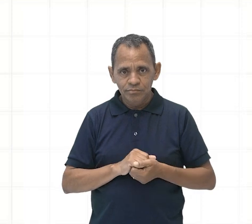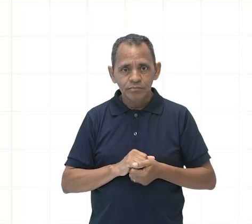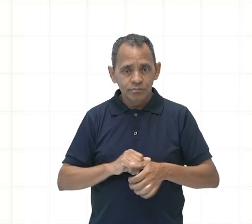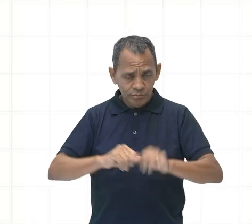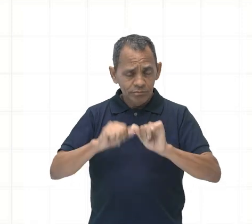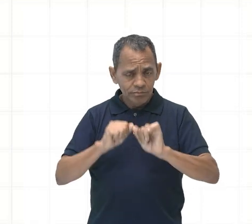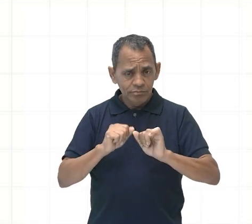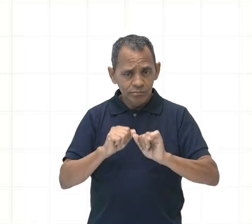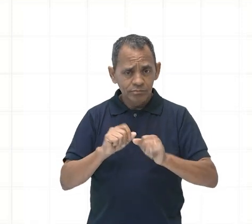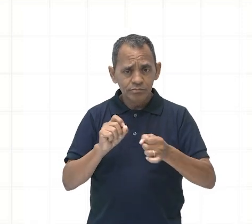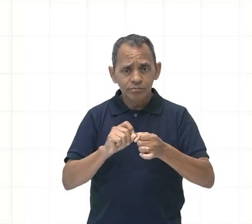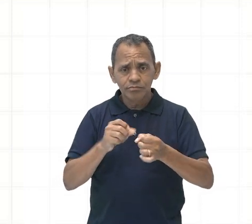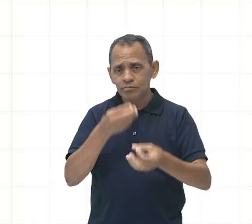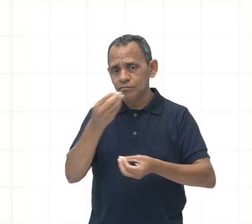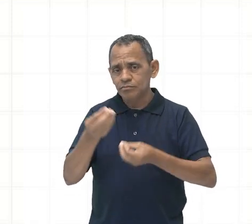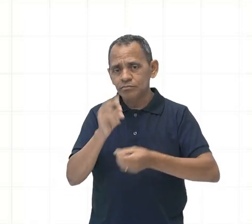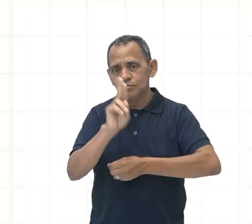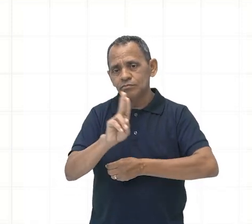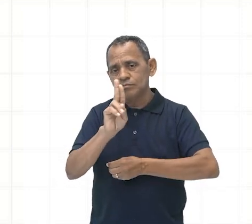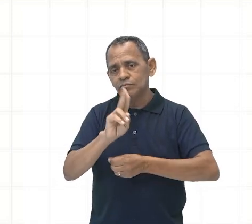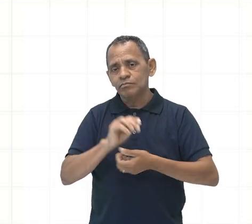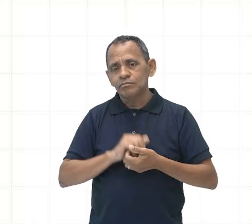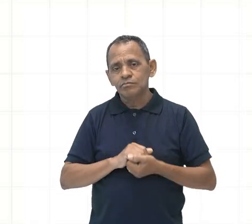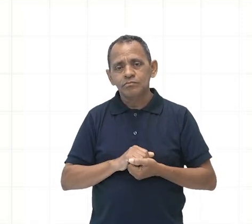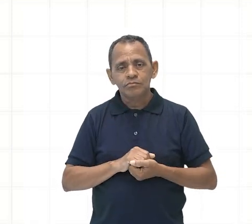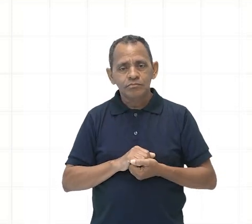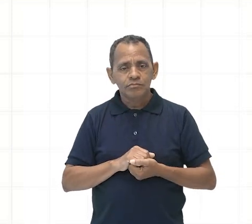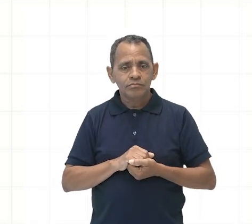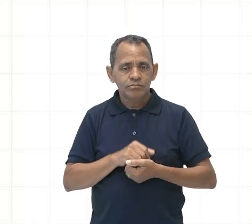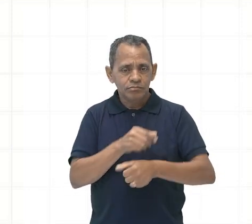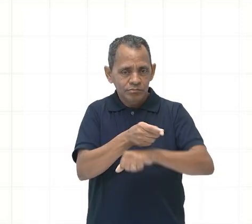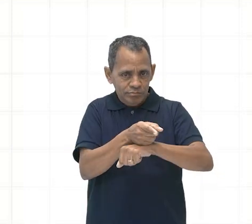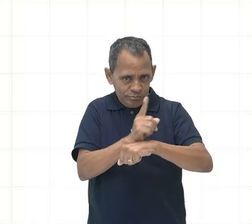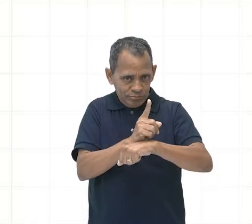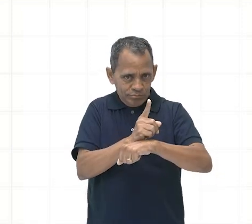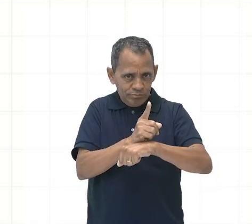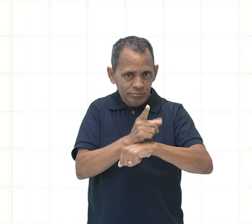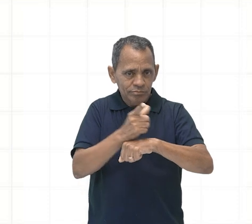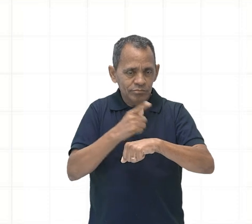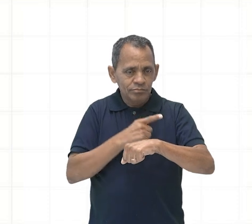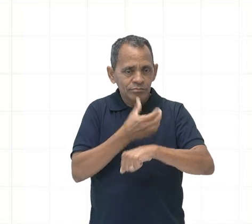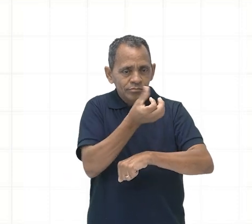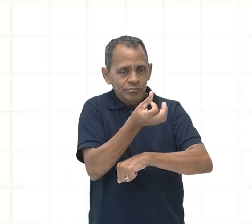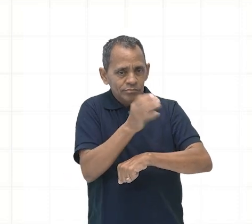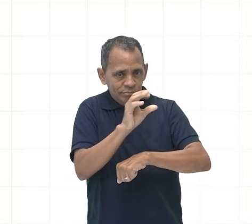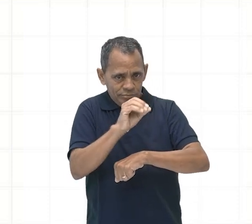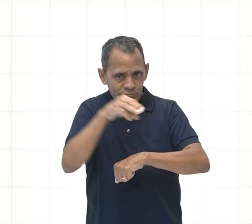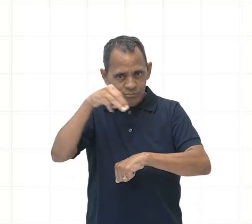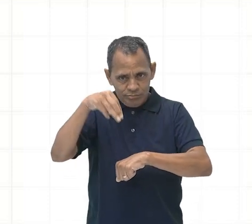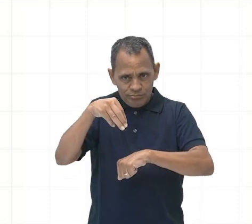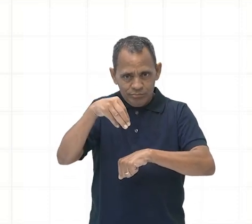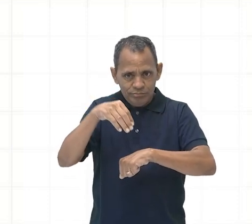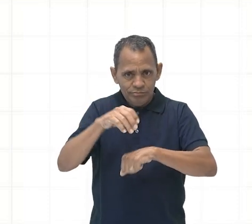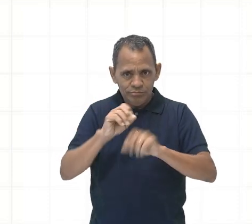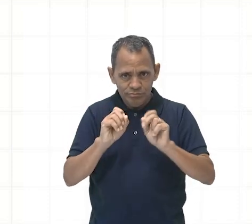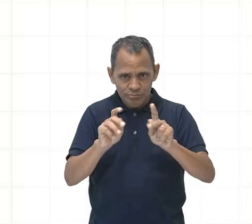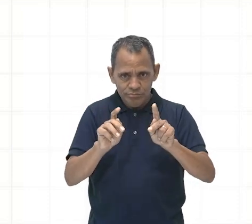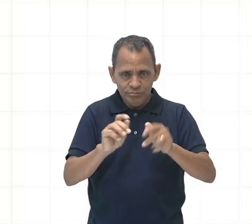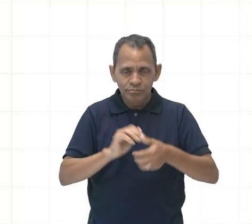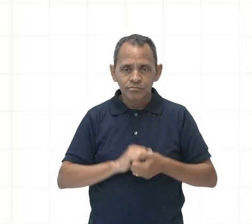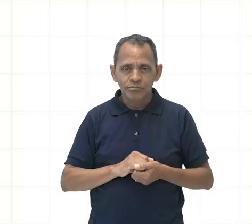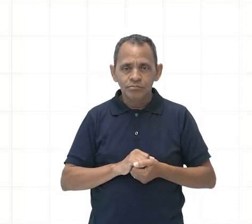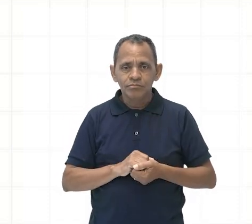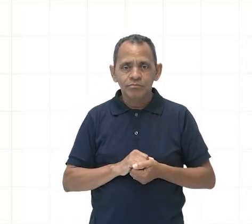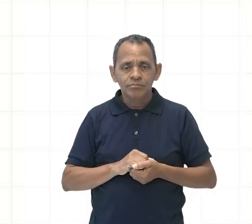fazer utilizando simplesmente o seguinte. 1 hora, ela tem 60 minutos, certo?